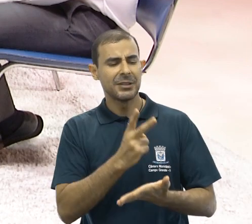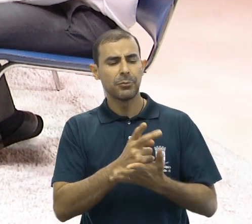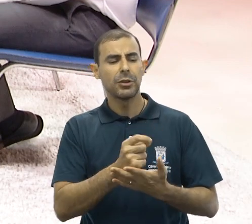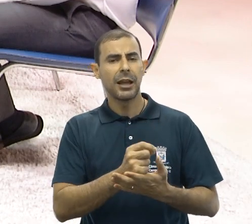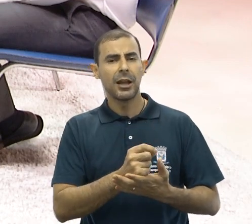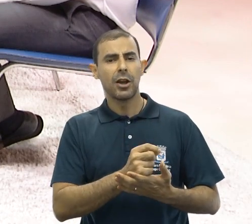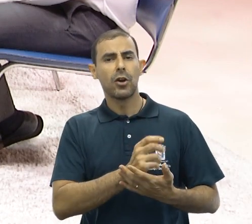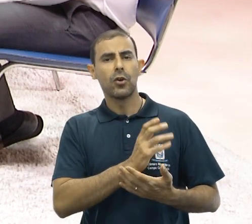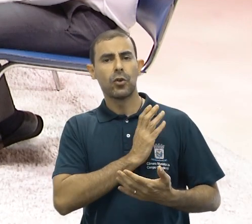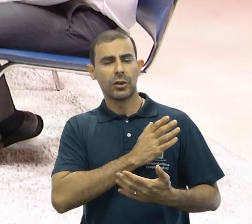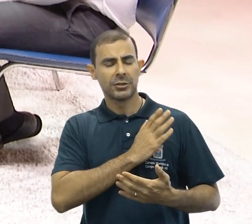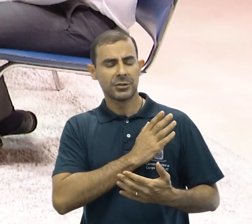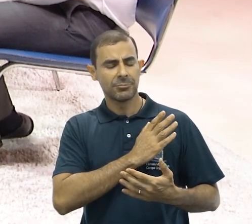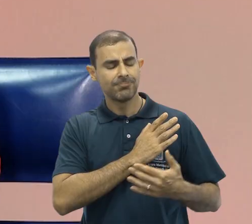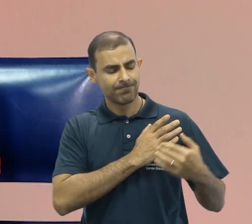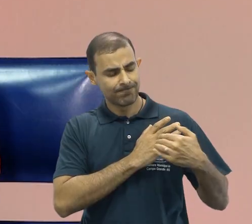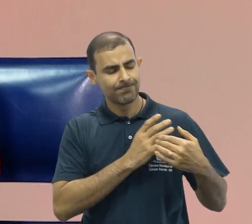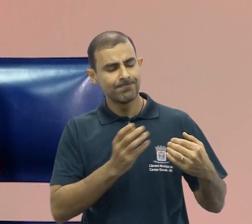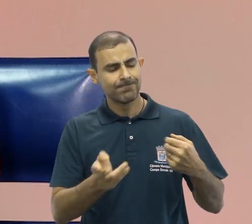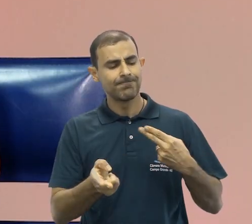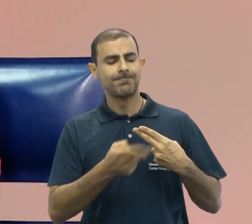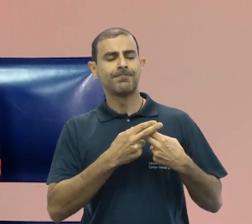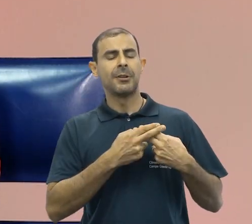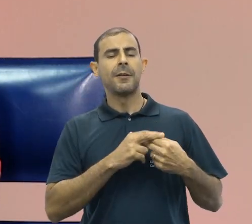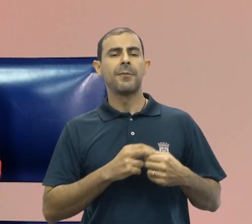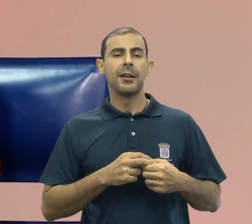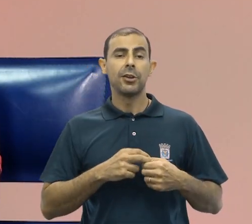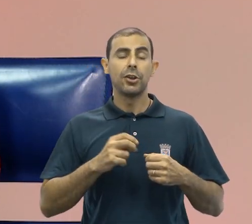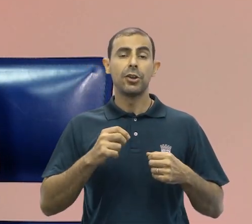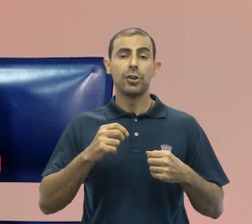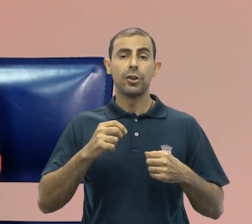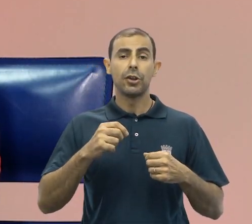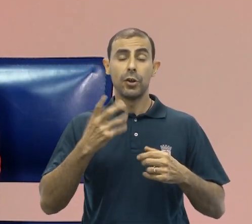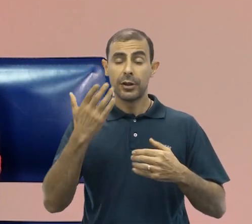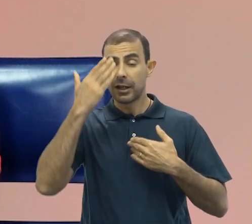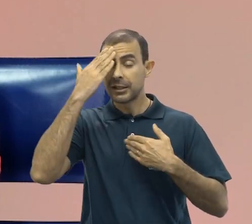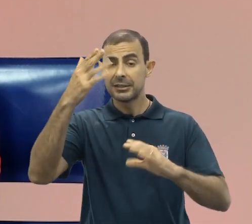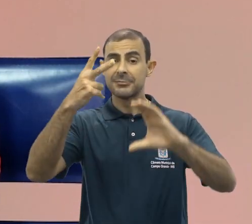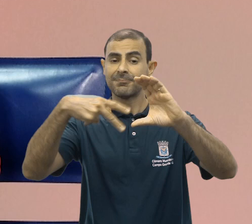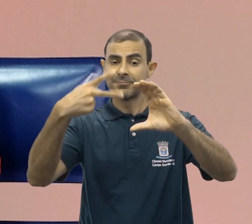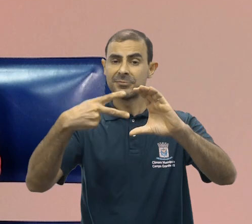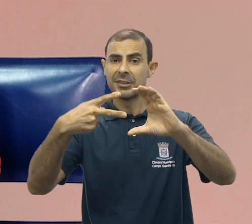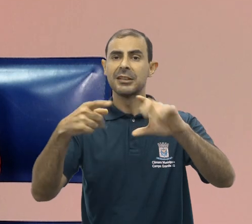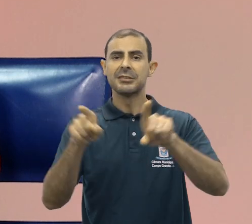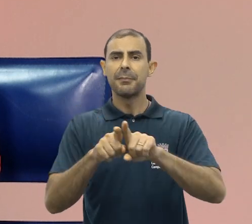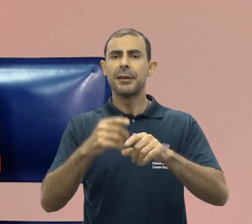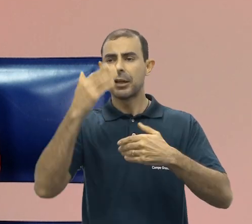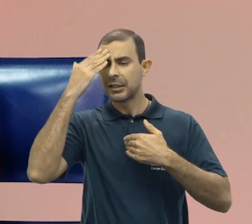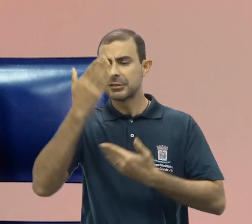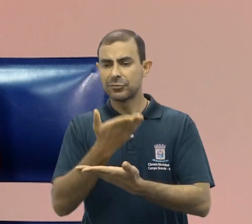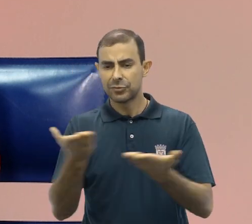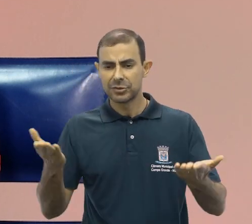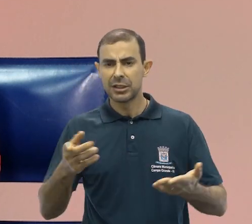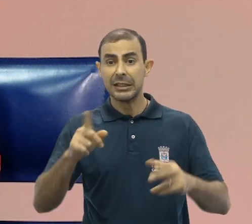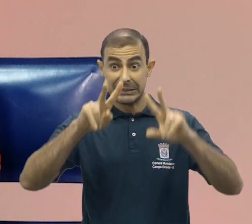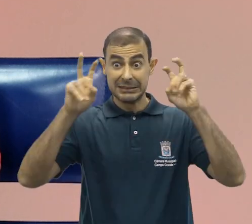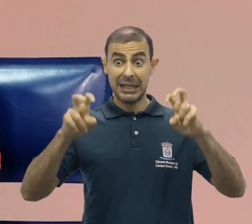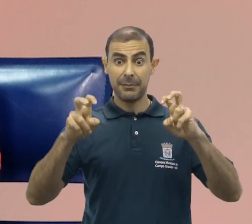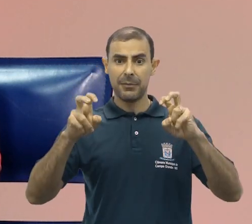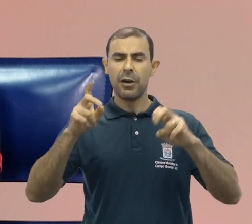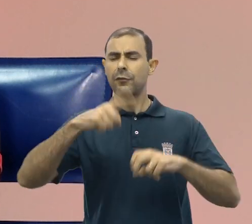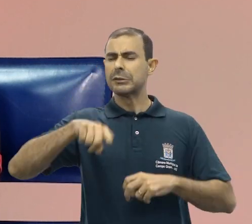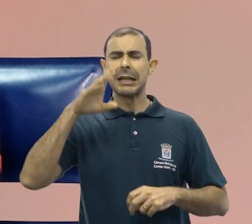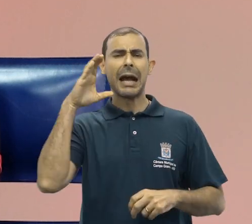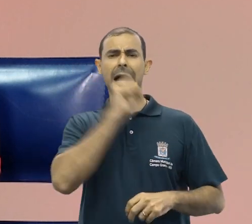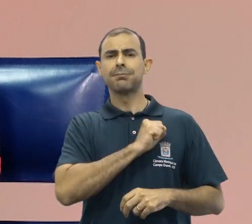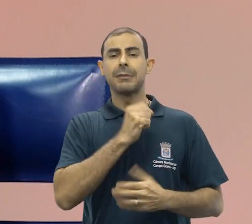quero agradecer à Câmara Municipal, agradecer a vocês. E quando nós falamos para colocar esse tema, de imediato vocês aceitaram. Com certeza.